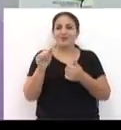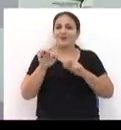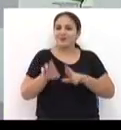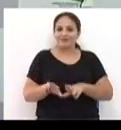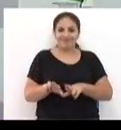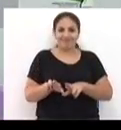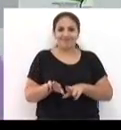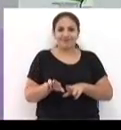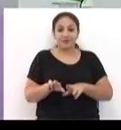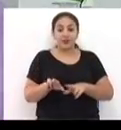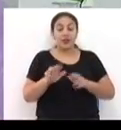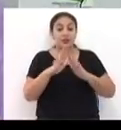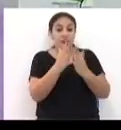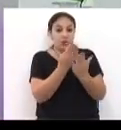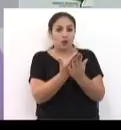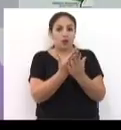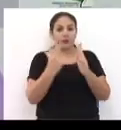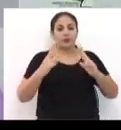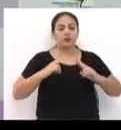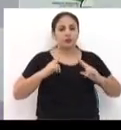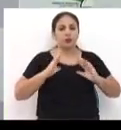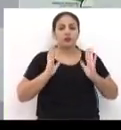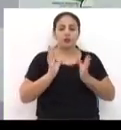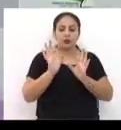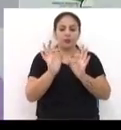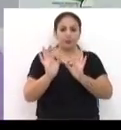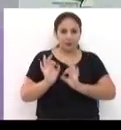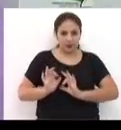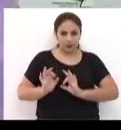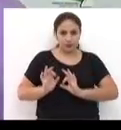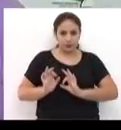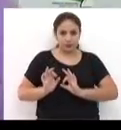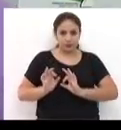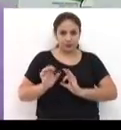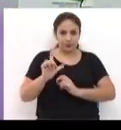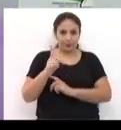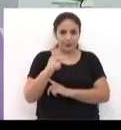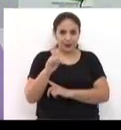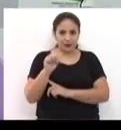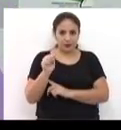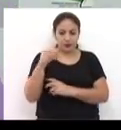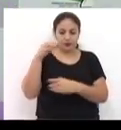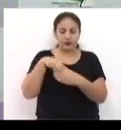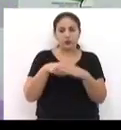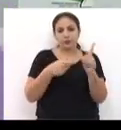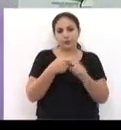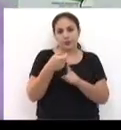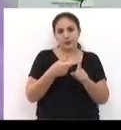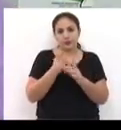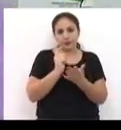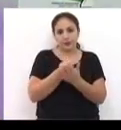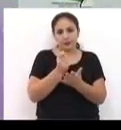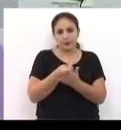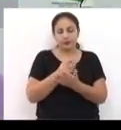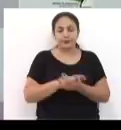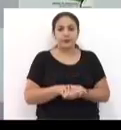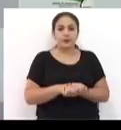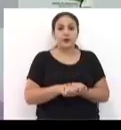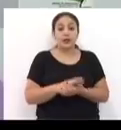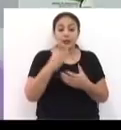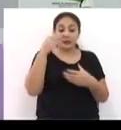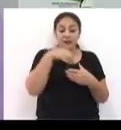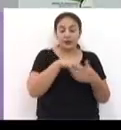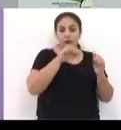área. Colégios particulares já têm um plano, né, dentro das mensalidades. Agora é totalmente diferente dentro da